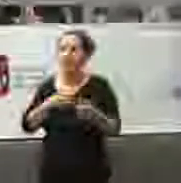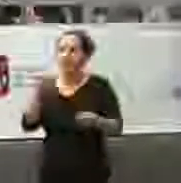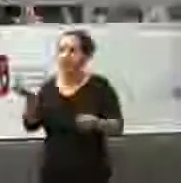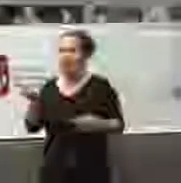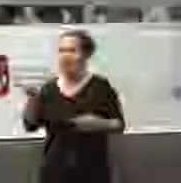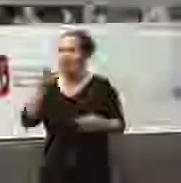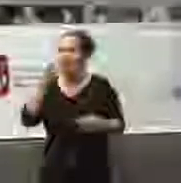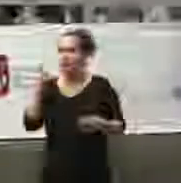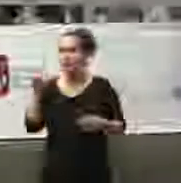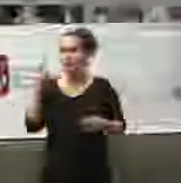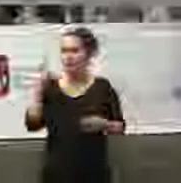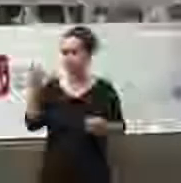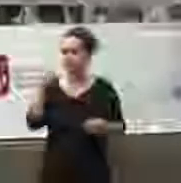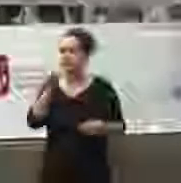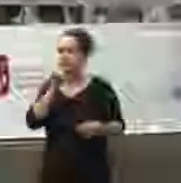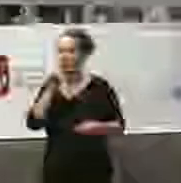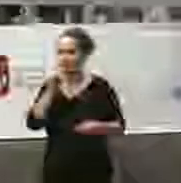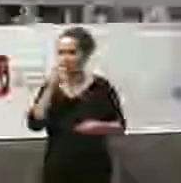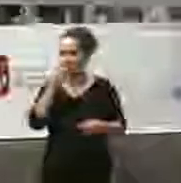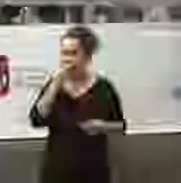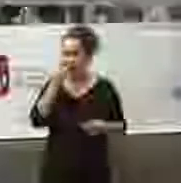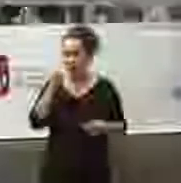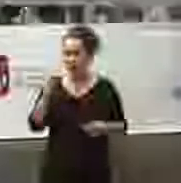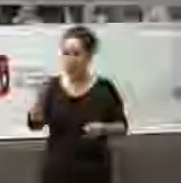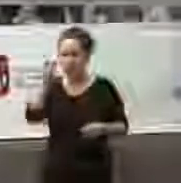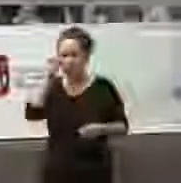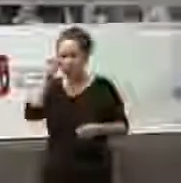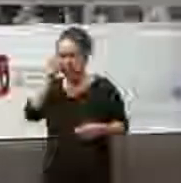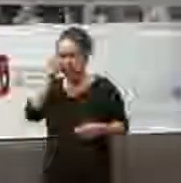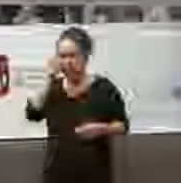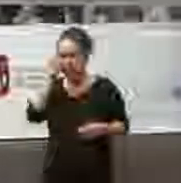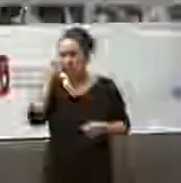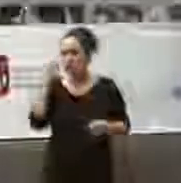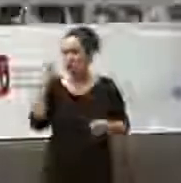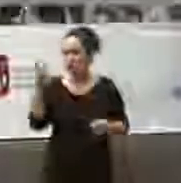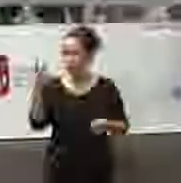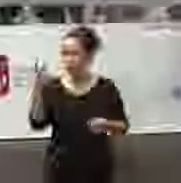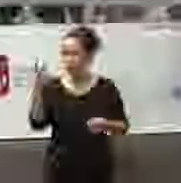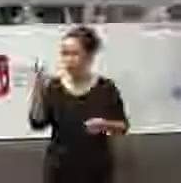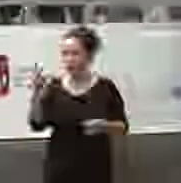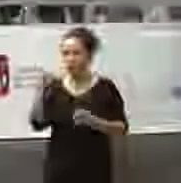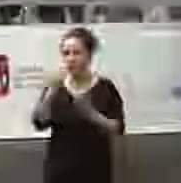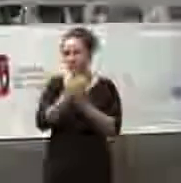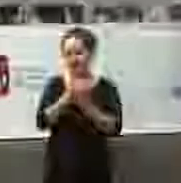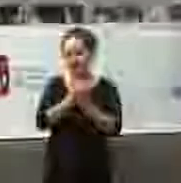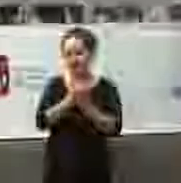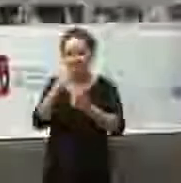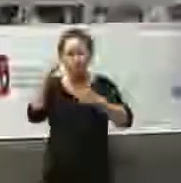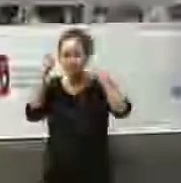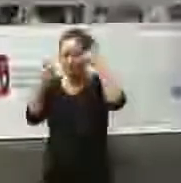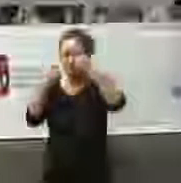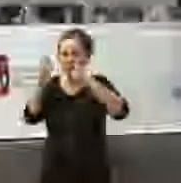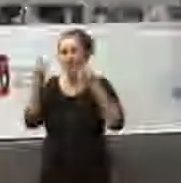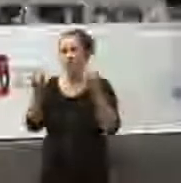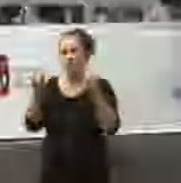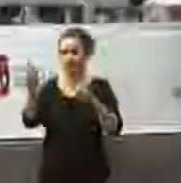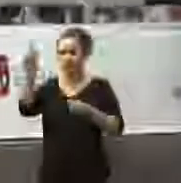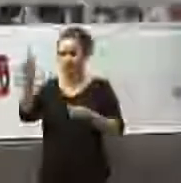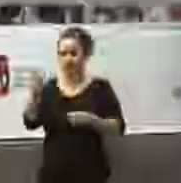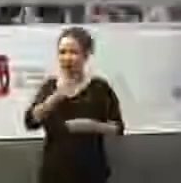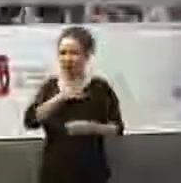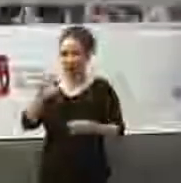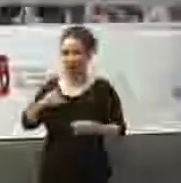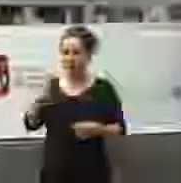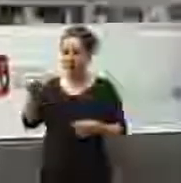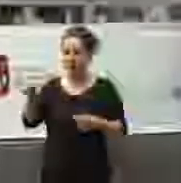falar sobre dois exemplos eu acho que talvez seja interessante dessa da relação exatamente essas ações que foram movidas em que preocupa muito o gestor da saúde aqui no